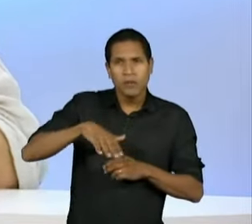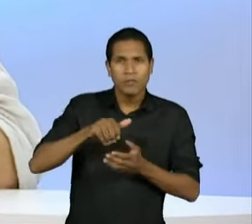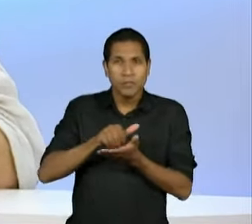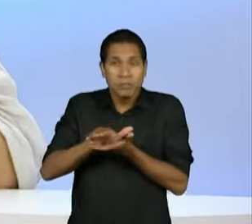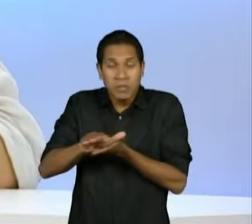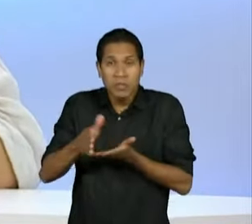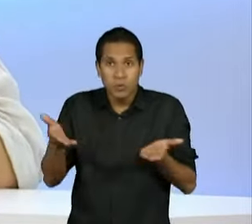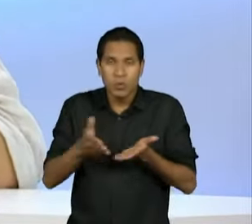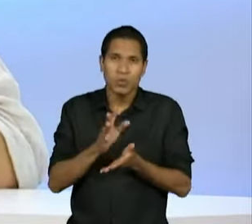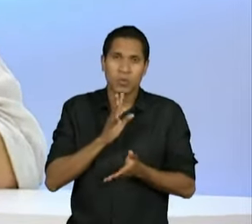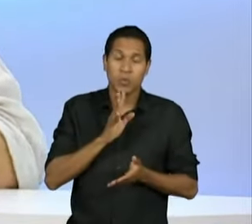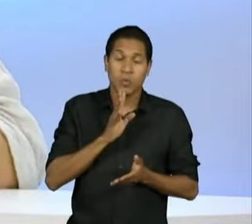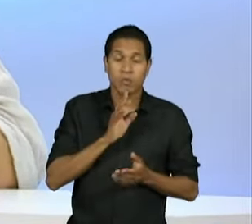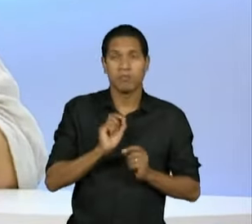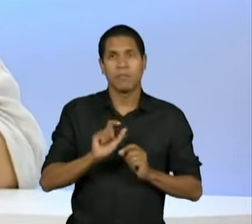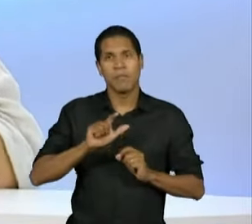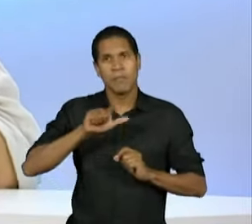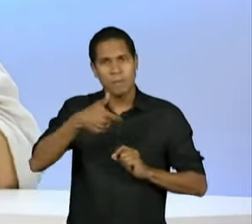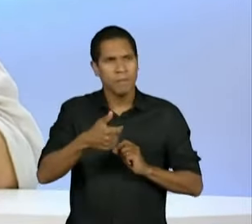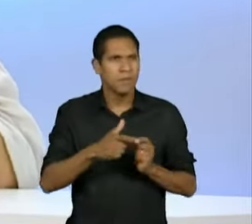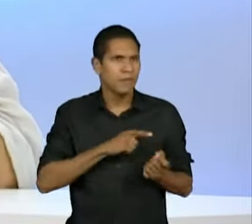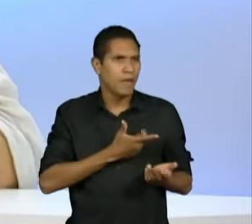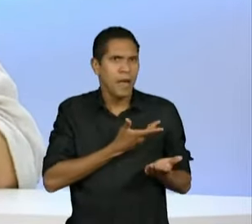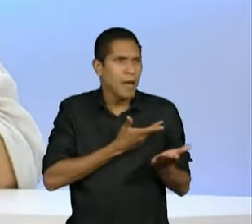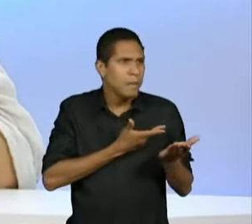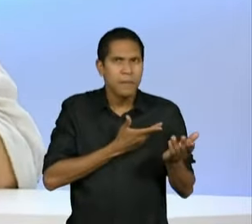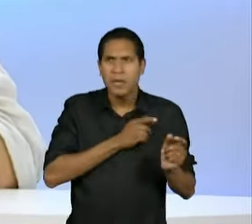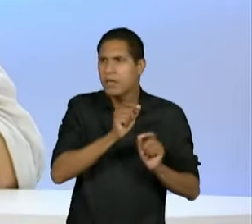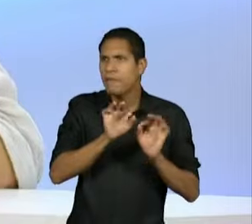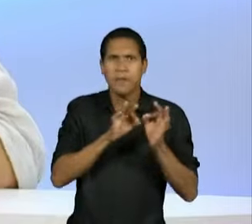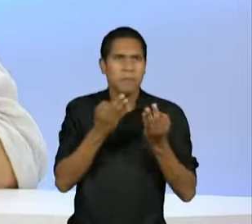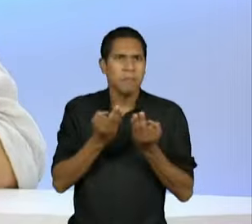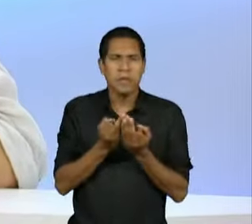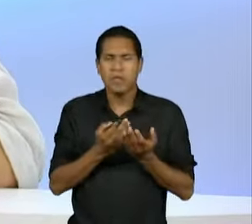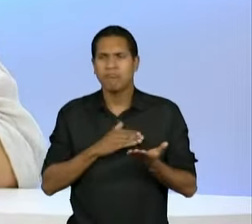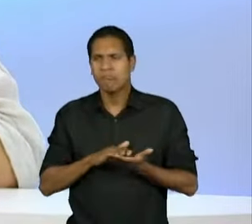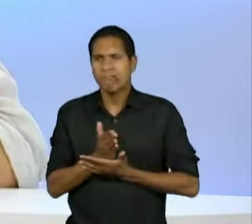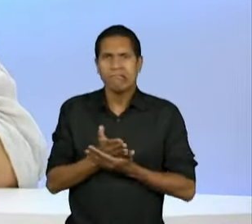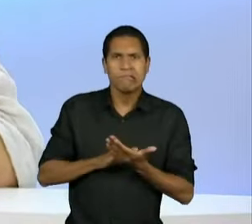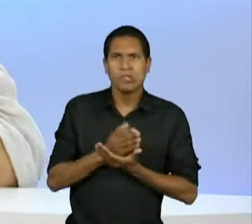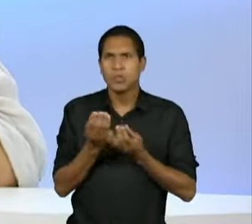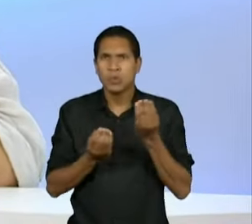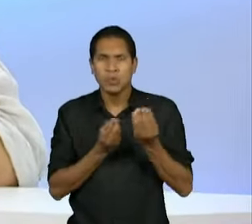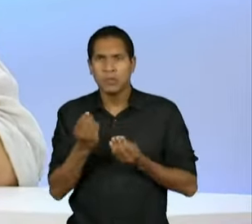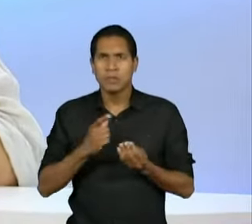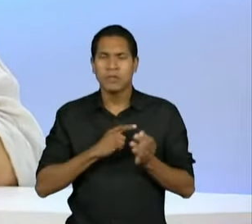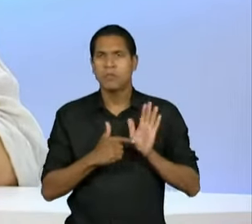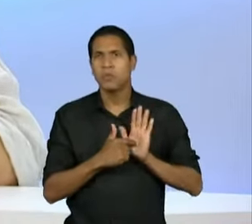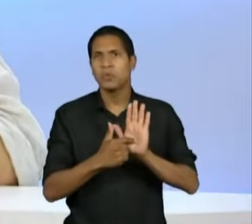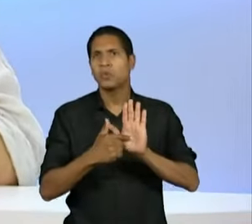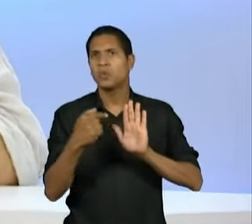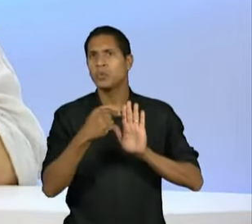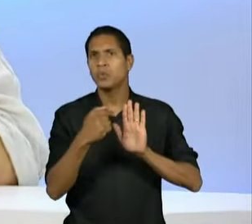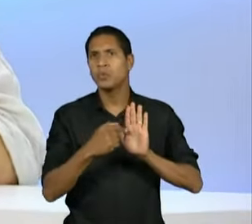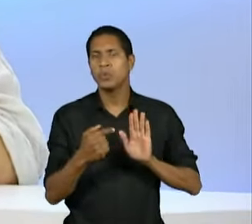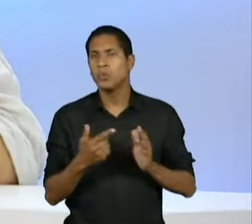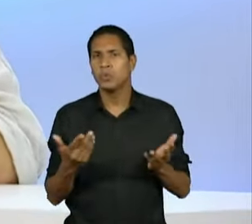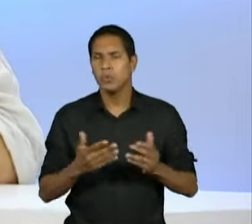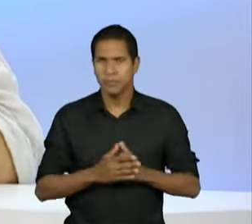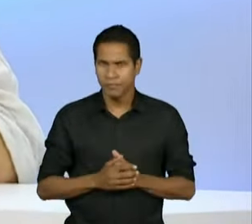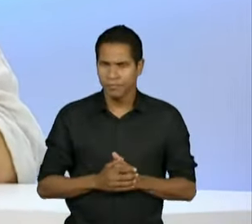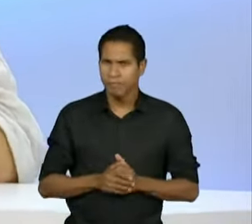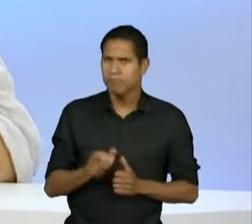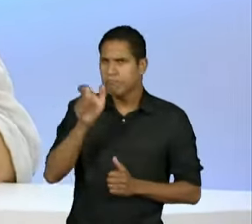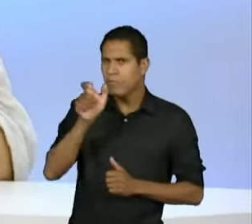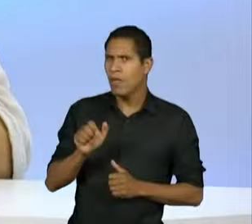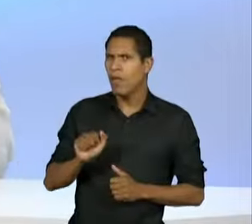da publicação, amigos do Audálio, a própria família, ficou incomodada um pouco com a maneira como ele foi retratado. Eu queria perguntar para a senhora se o Audálio